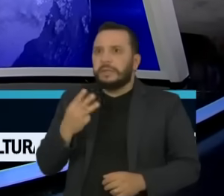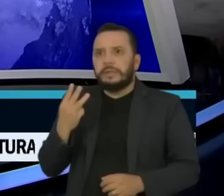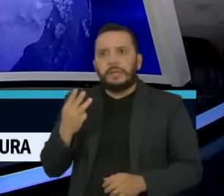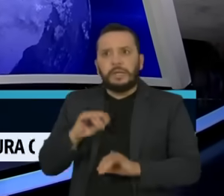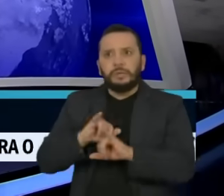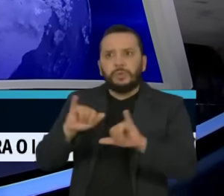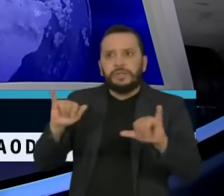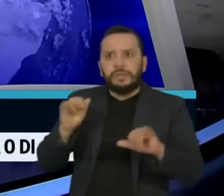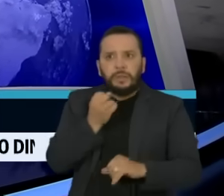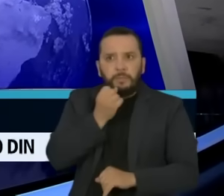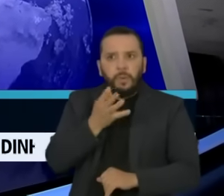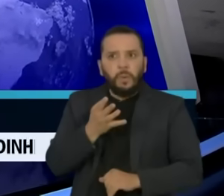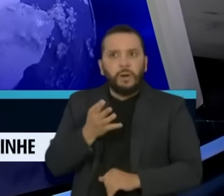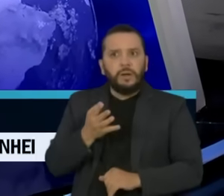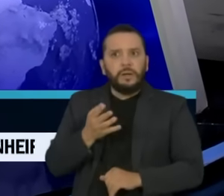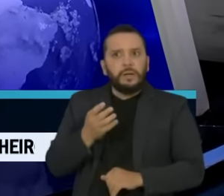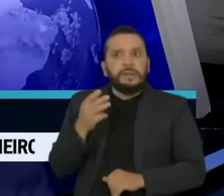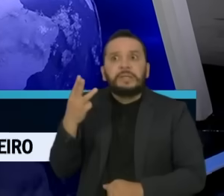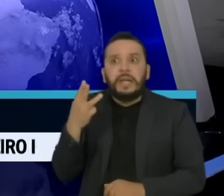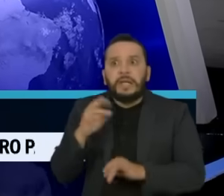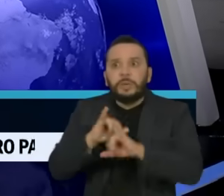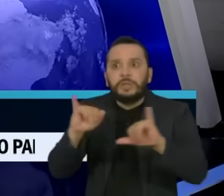Tem alguma coisa errada. Porque